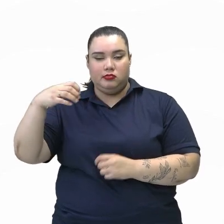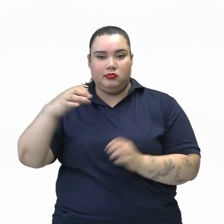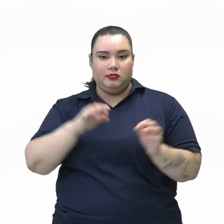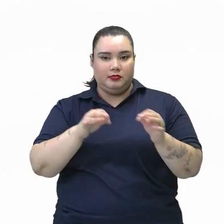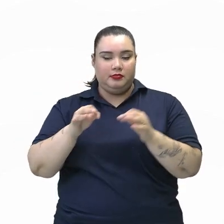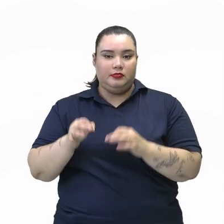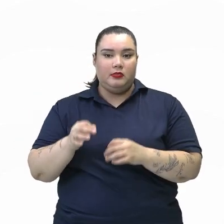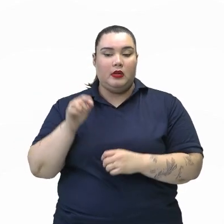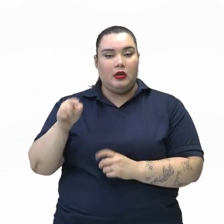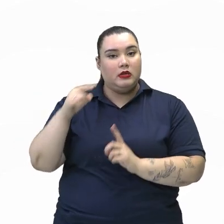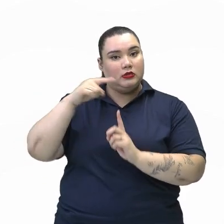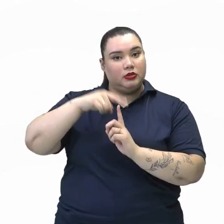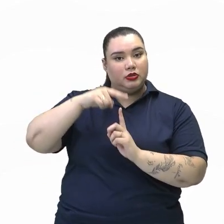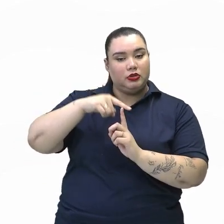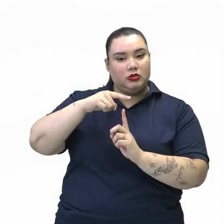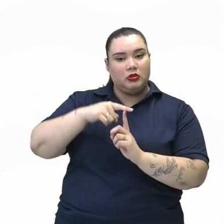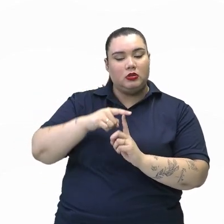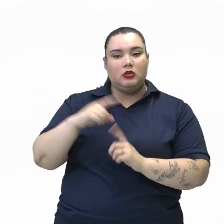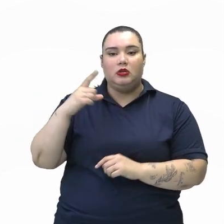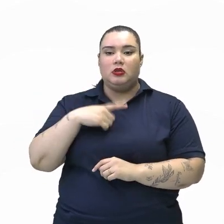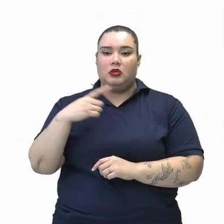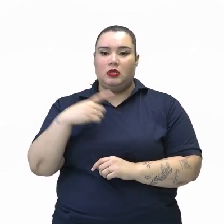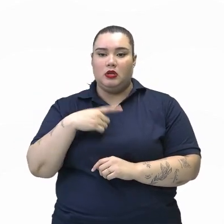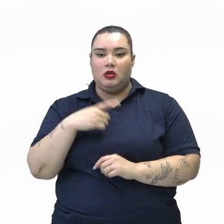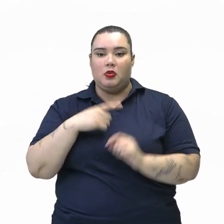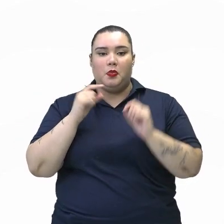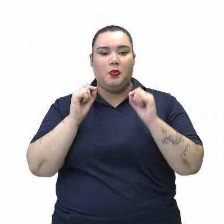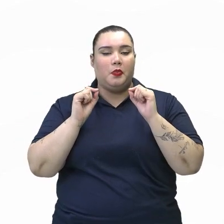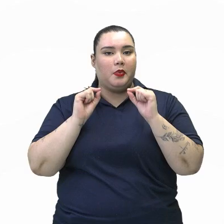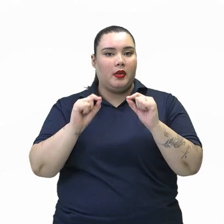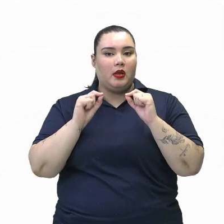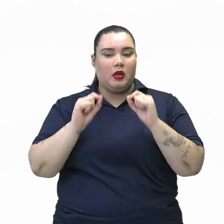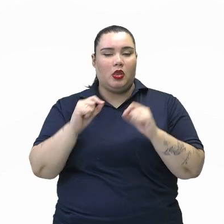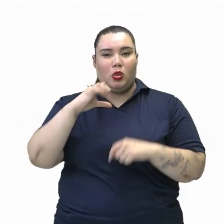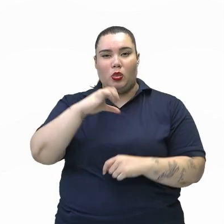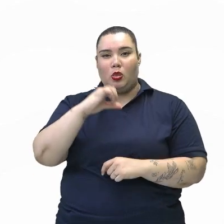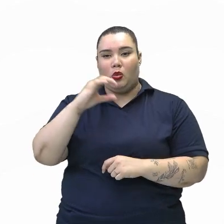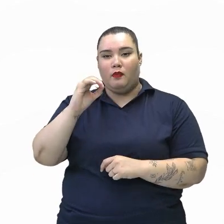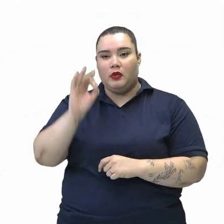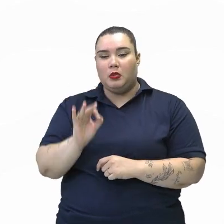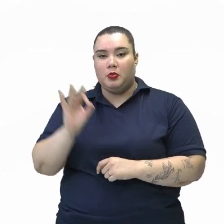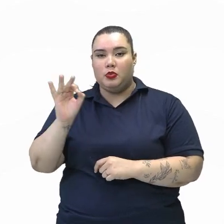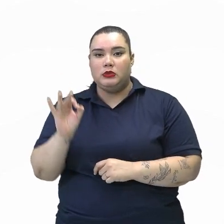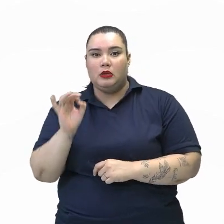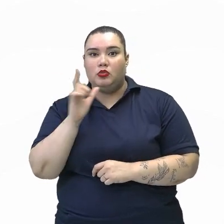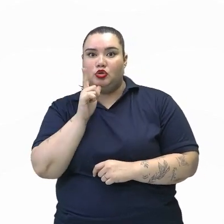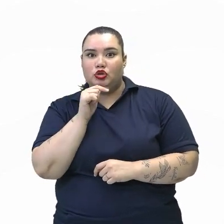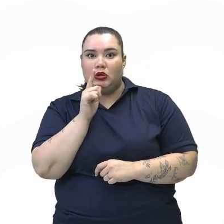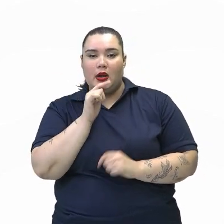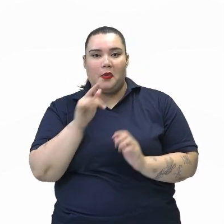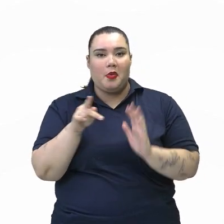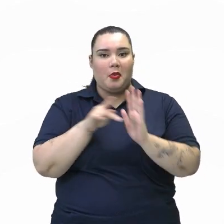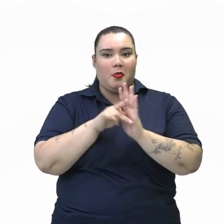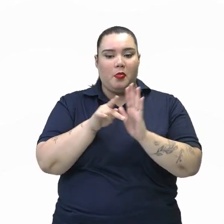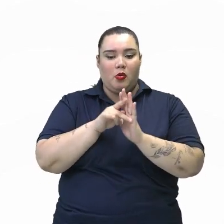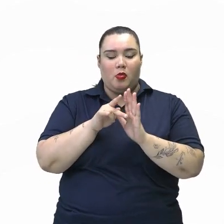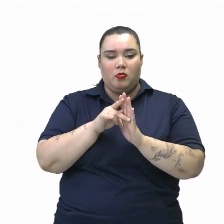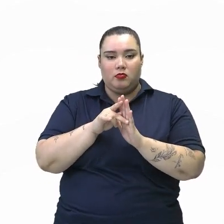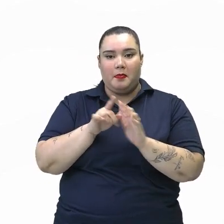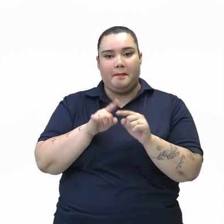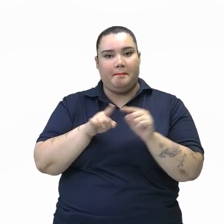É um indivíduo que tem uma constituição de basicamente 90% de água, mas é um